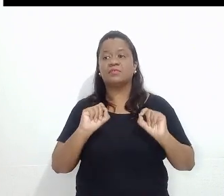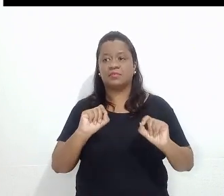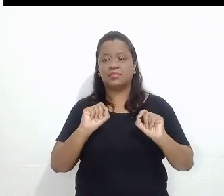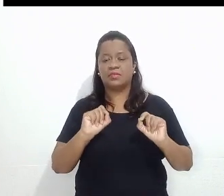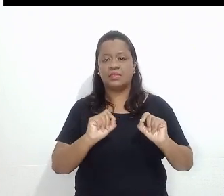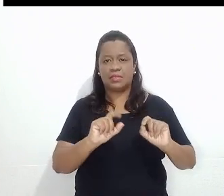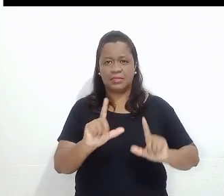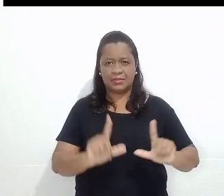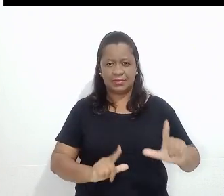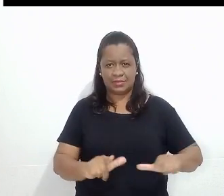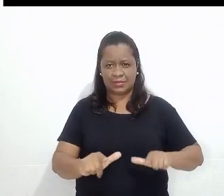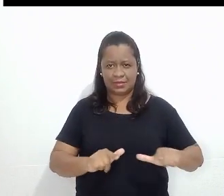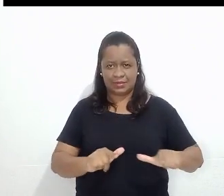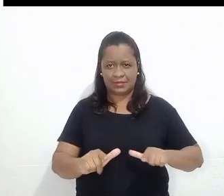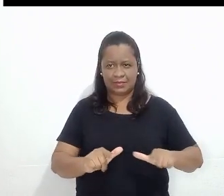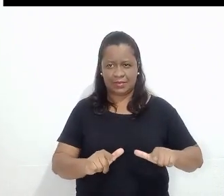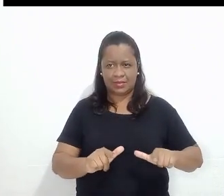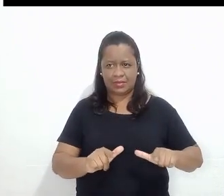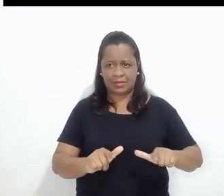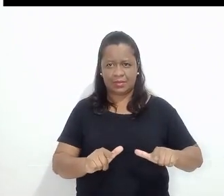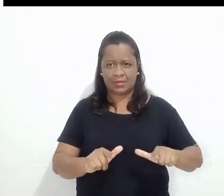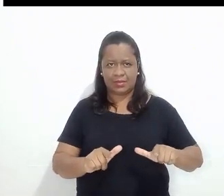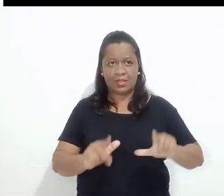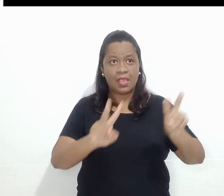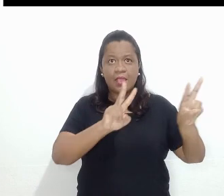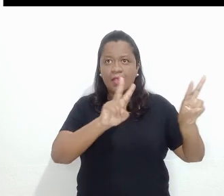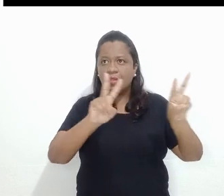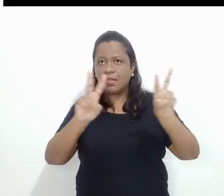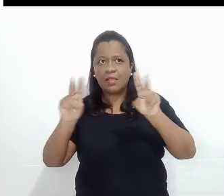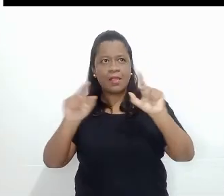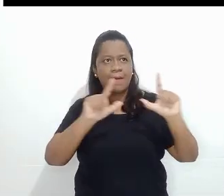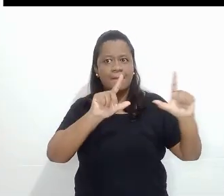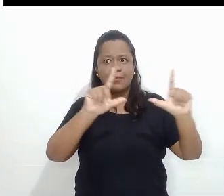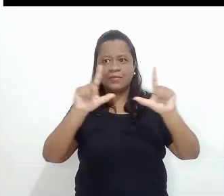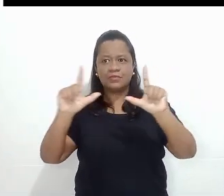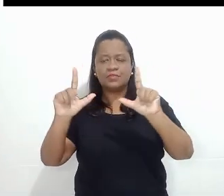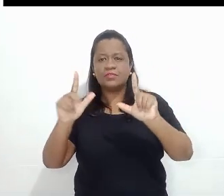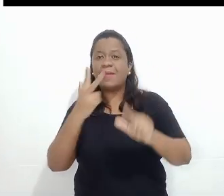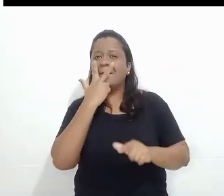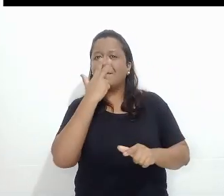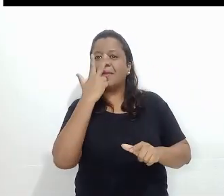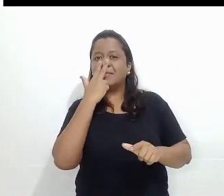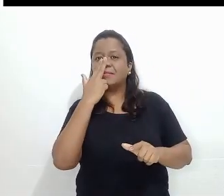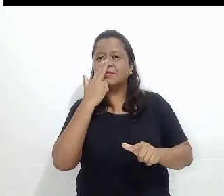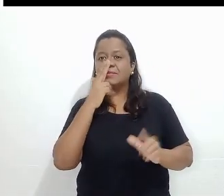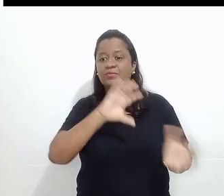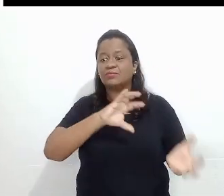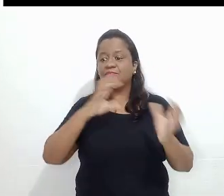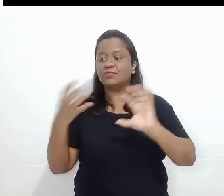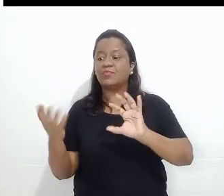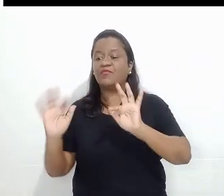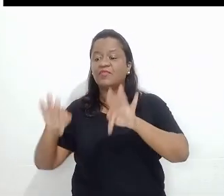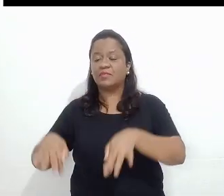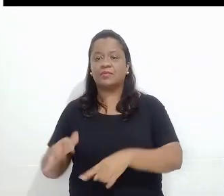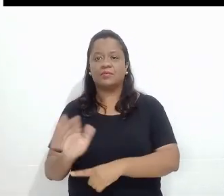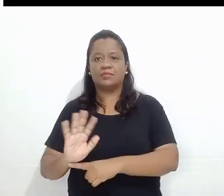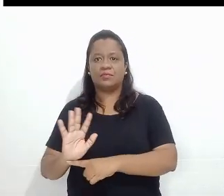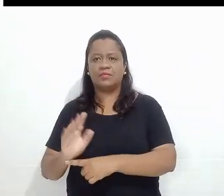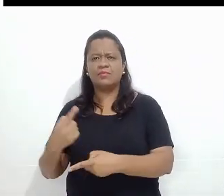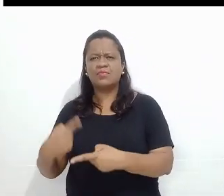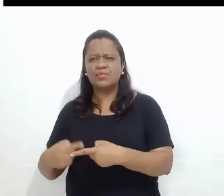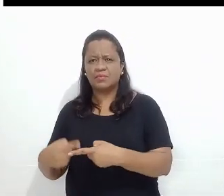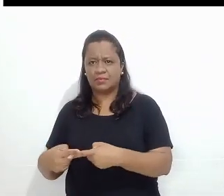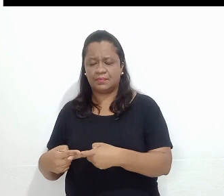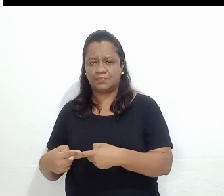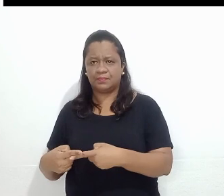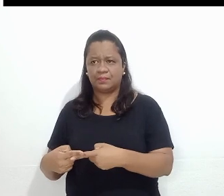Ele trabalha para que a visualização desses monitores seja bem parecida com o resultado final do filme. Por quê? Vocês